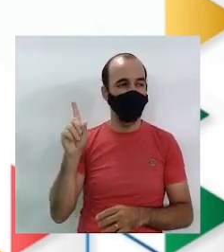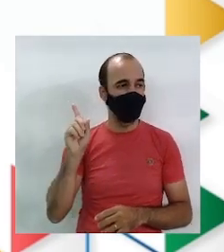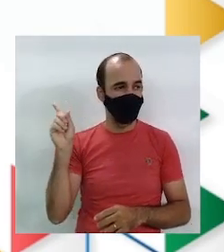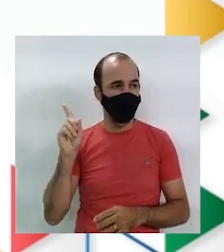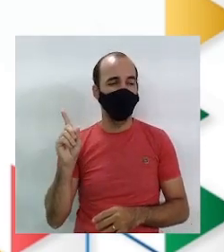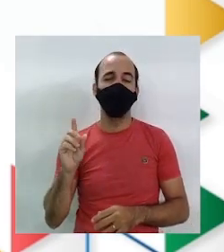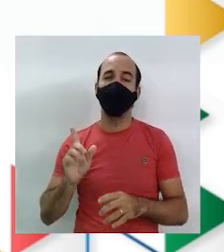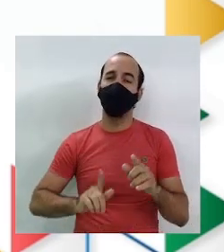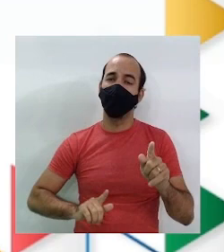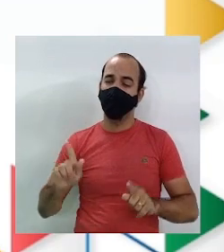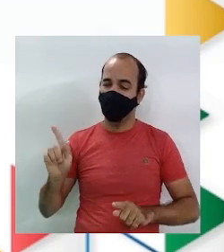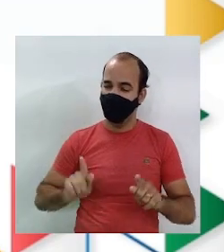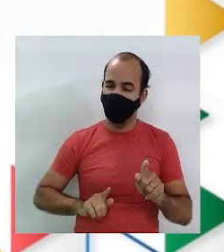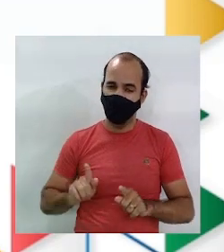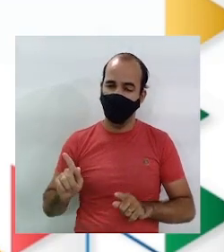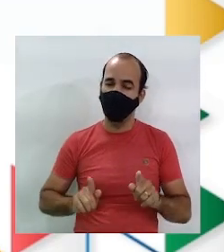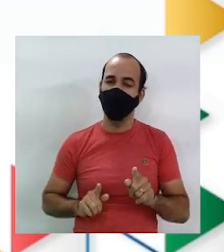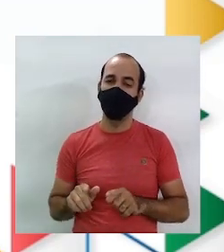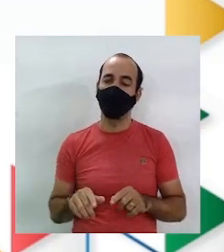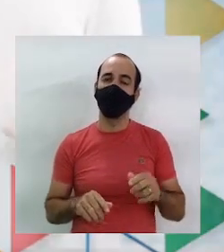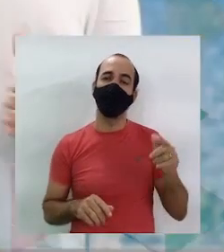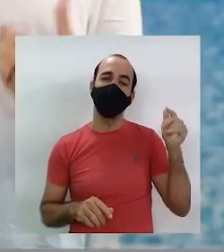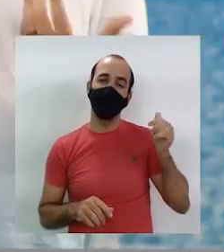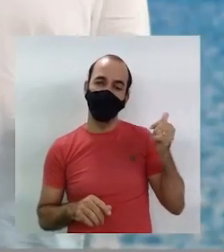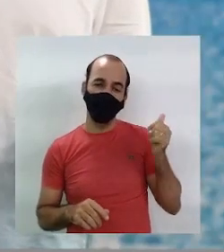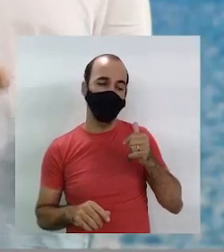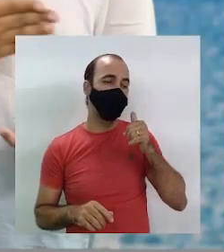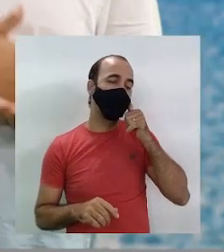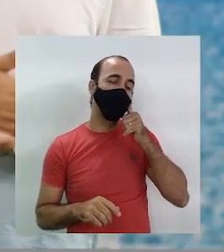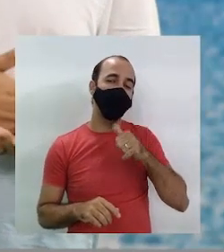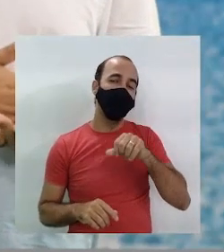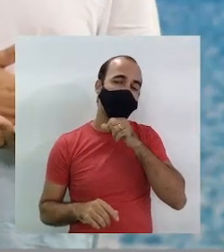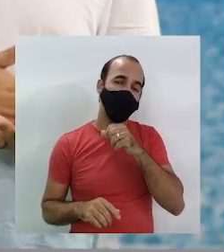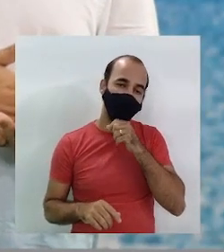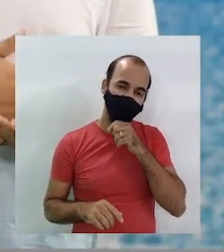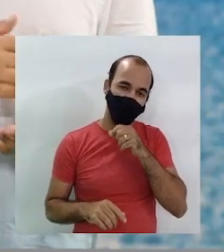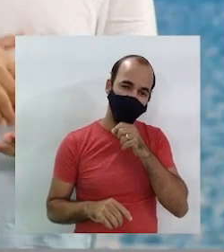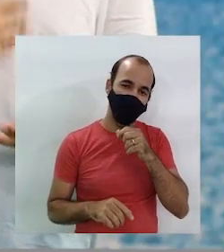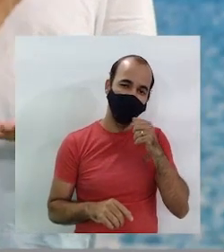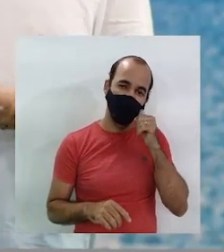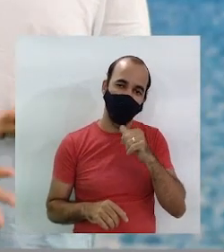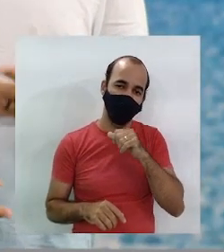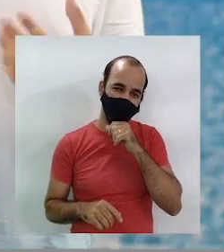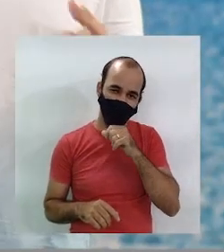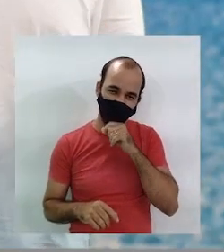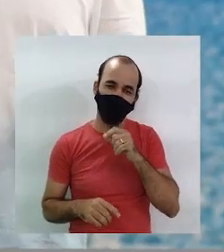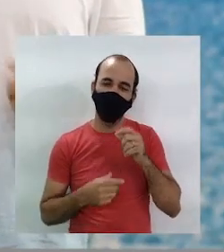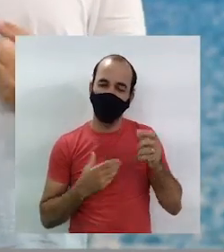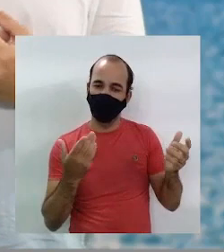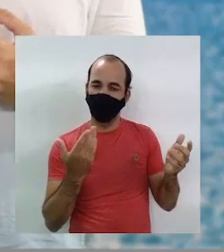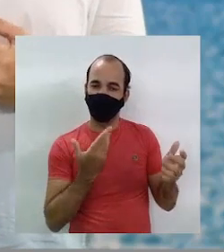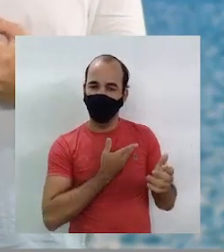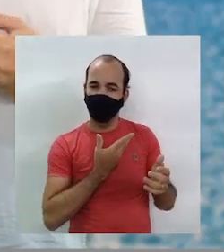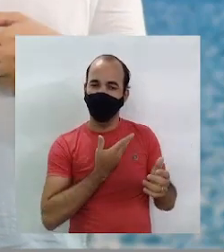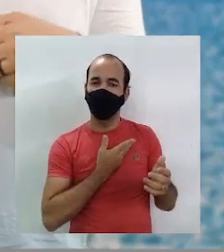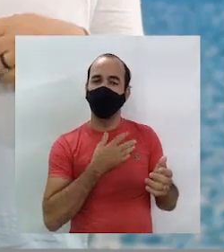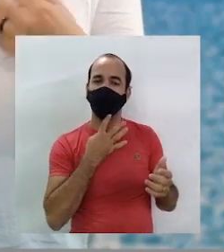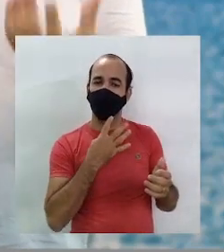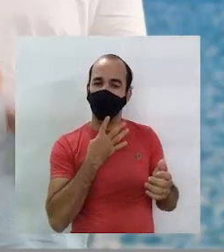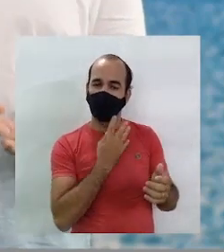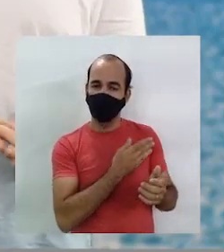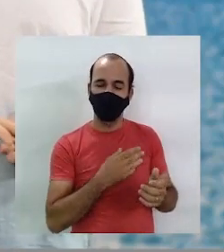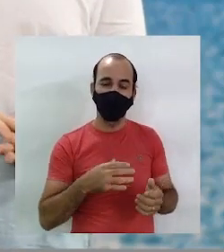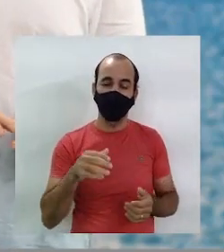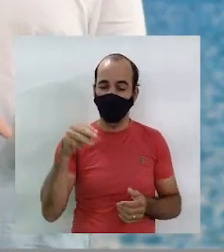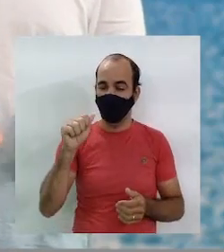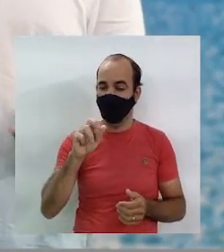assim, ela foi madrinha praticamente do pai de Francisco Brenan. Ela não tinha filhos, ela não,